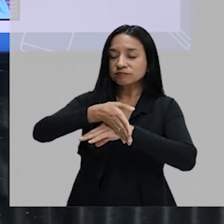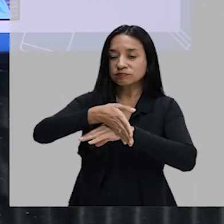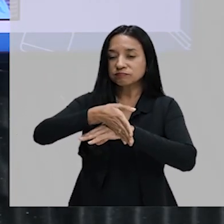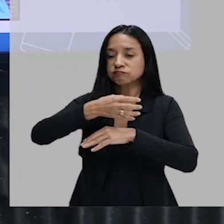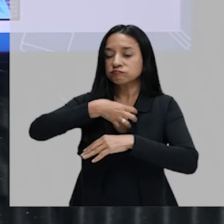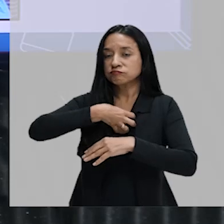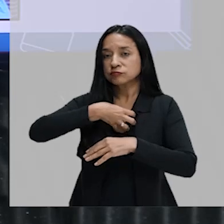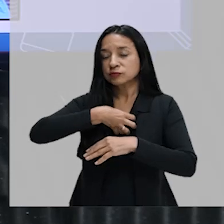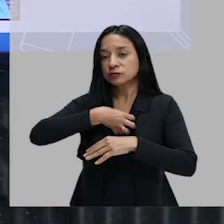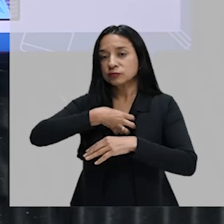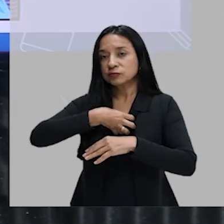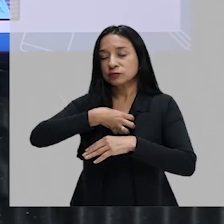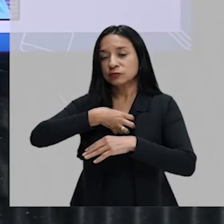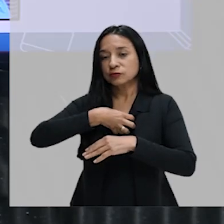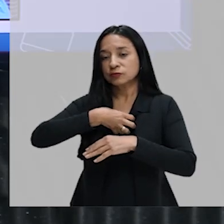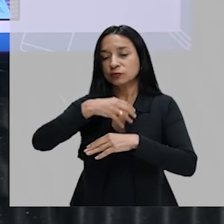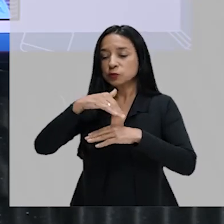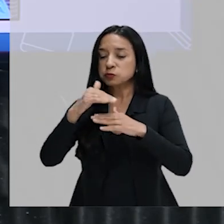Essas práticas integradoras.